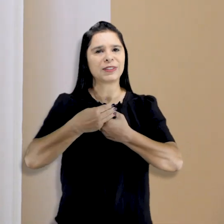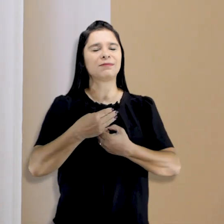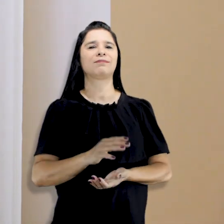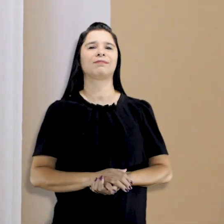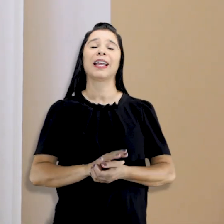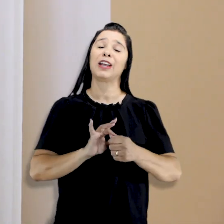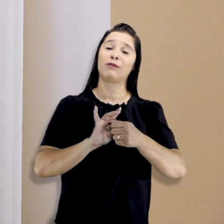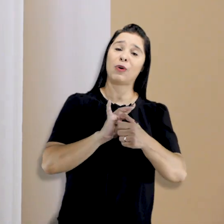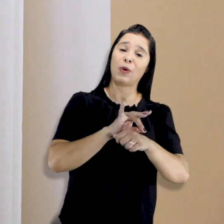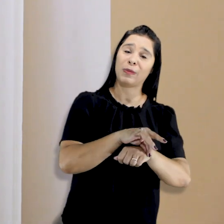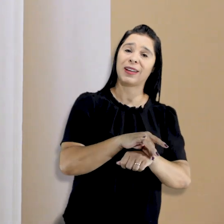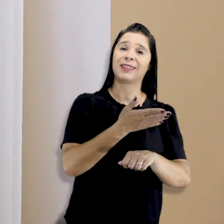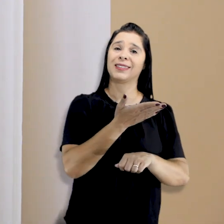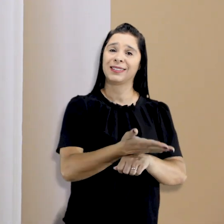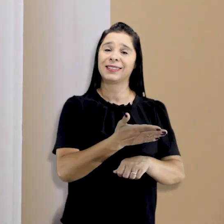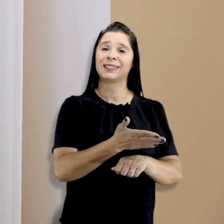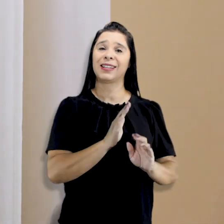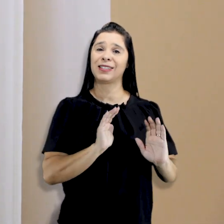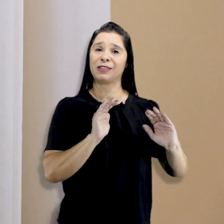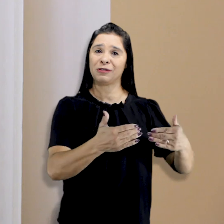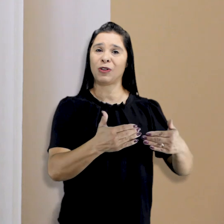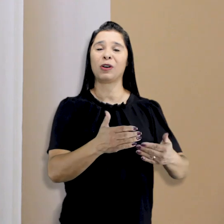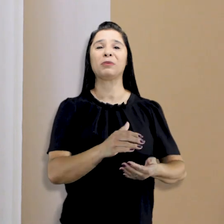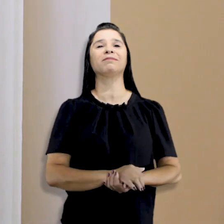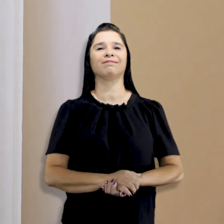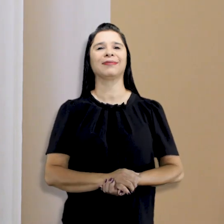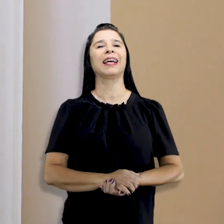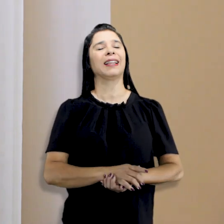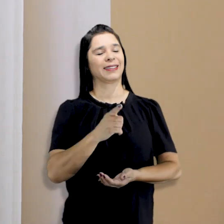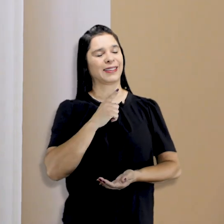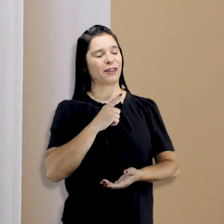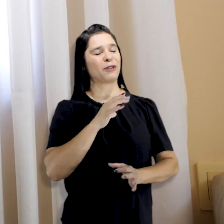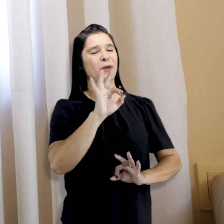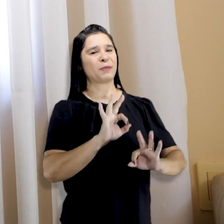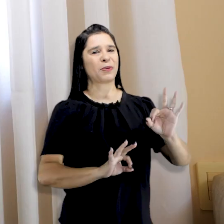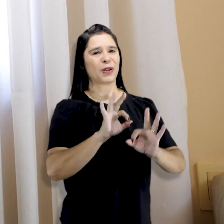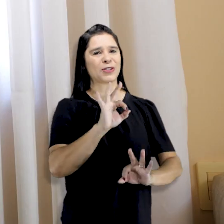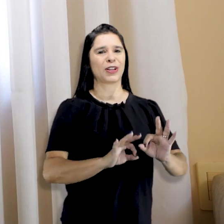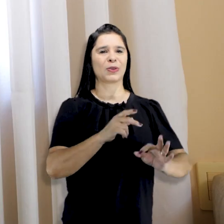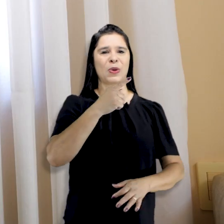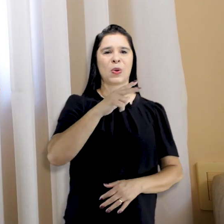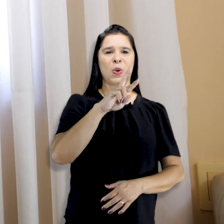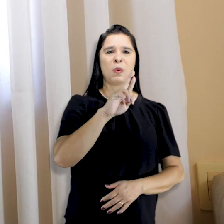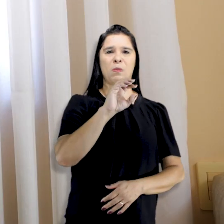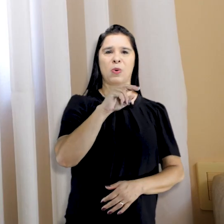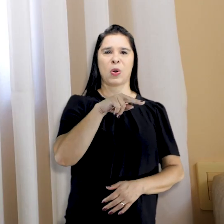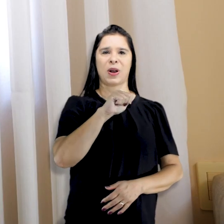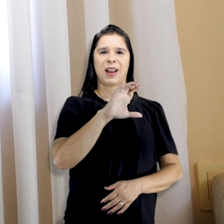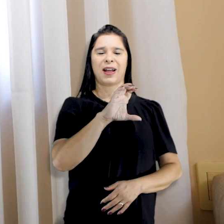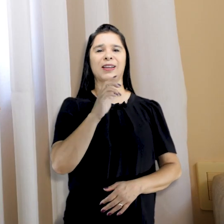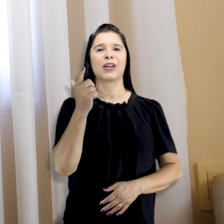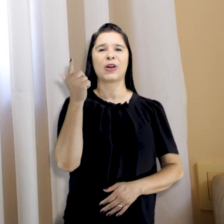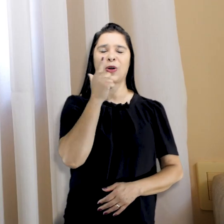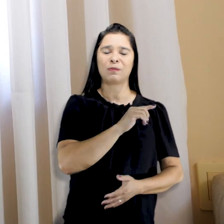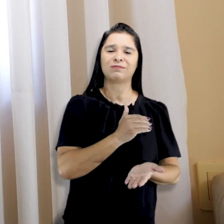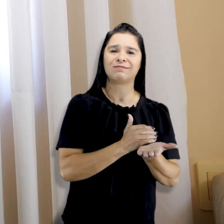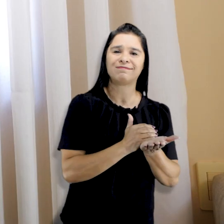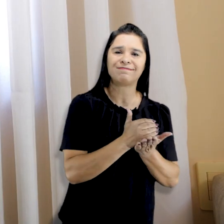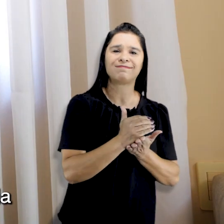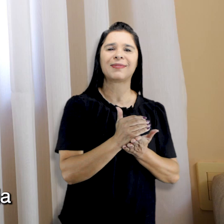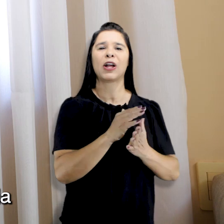deste fórum, foi inserido um programa que chamava PRONAC, na época, e nós começamos todo esse processo